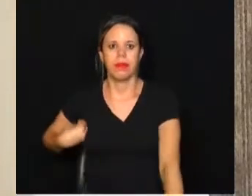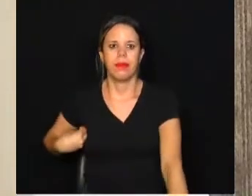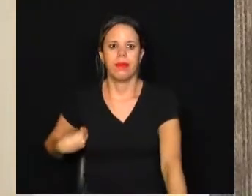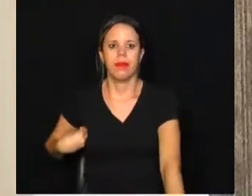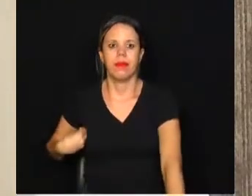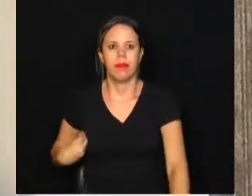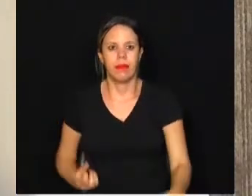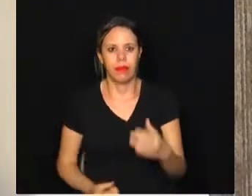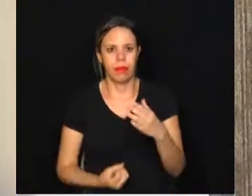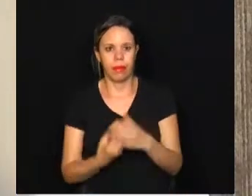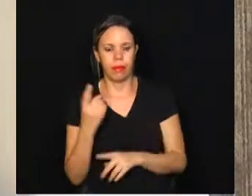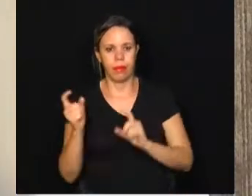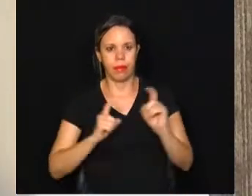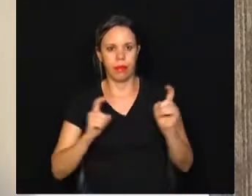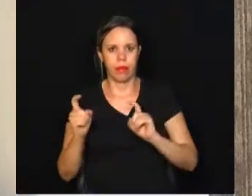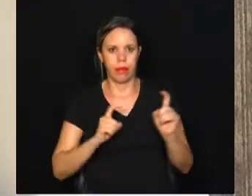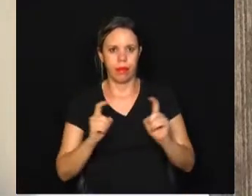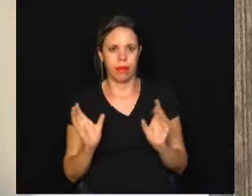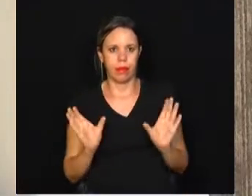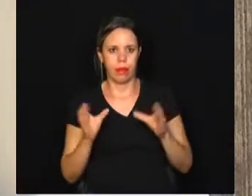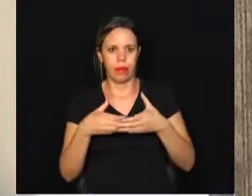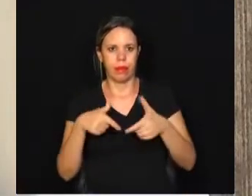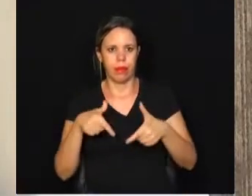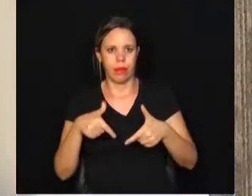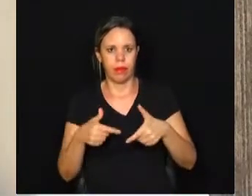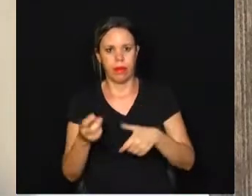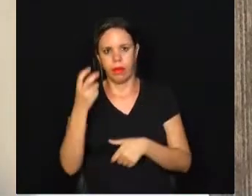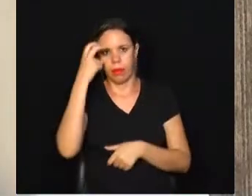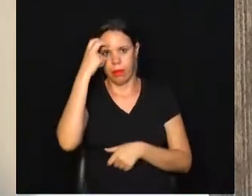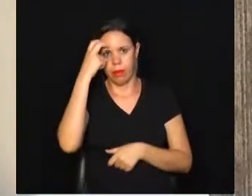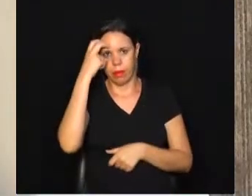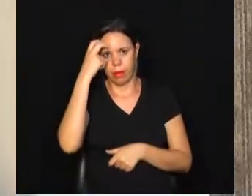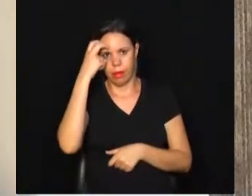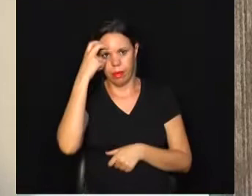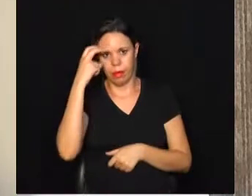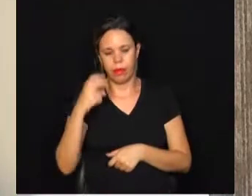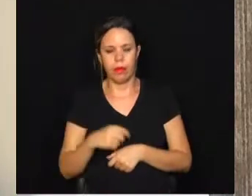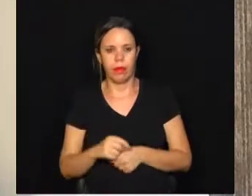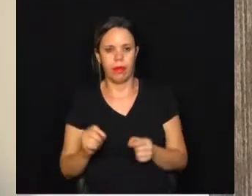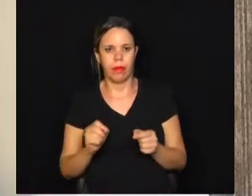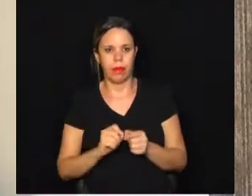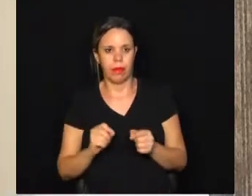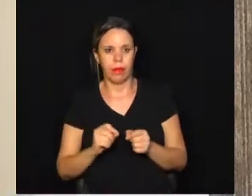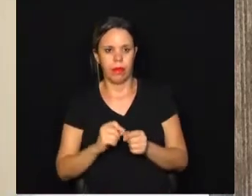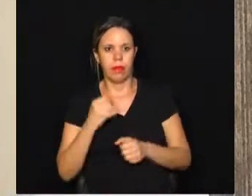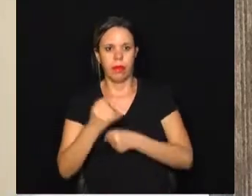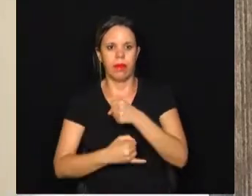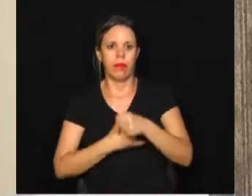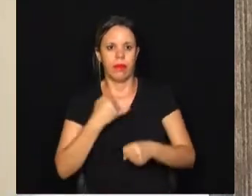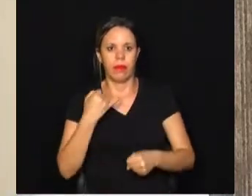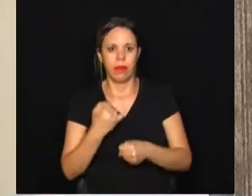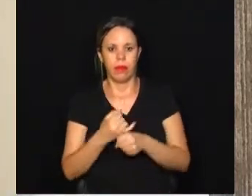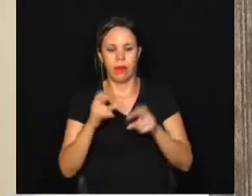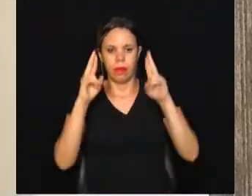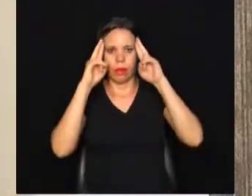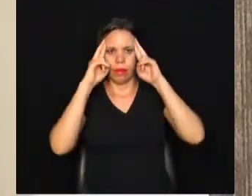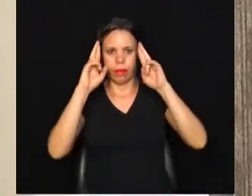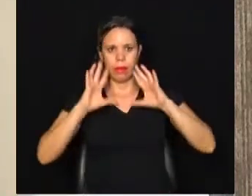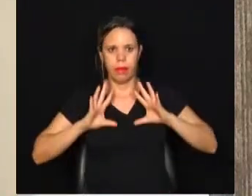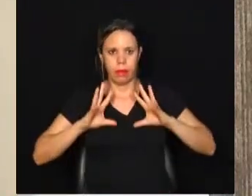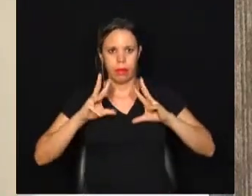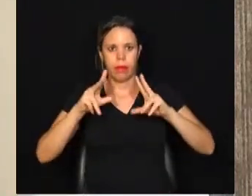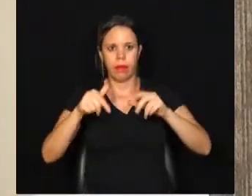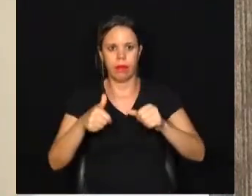vai acontecer a reunião da Comissão de Cultura. Essa reunião vai ser feita aí de maneira remota, respeitando todos os protocolos